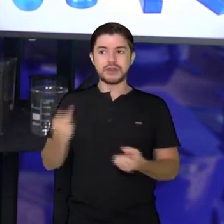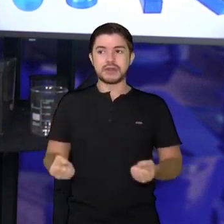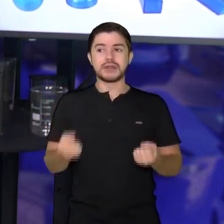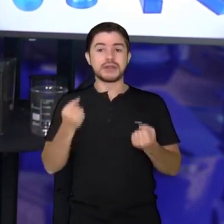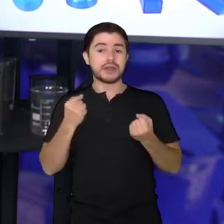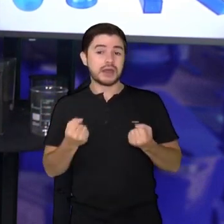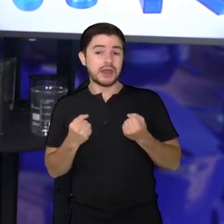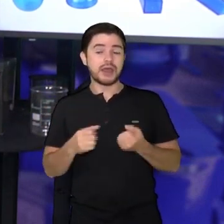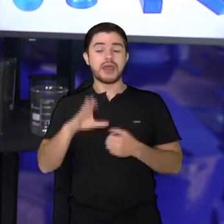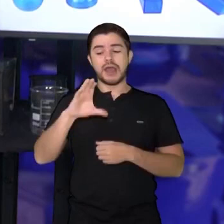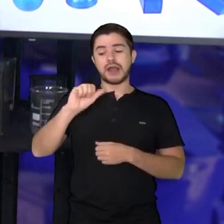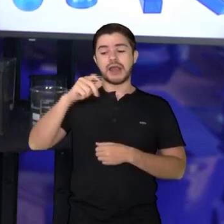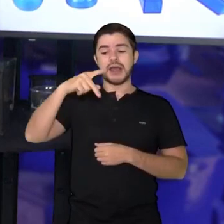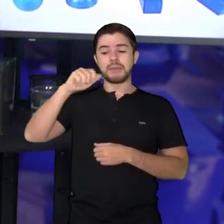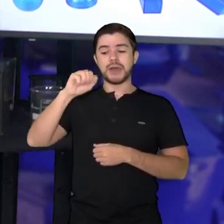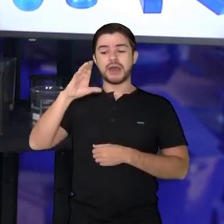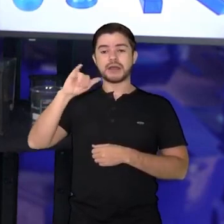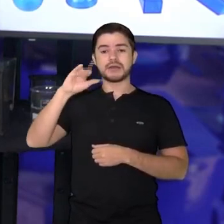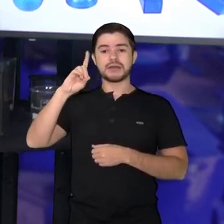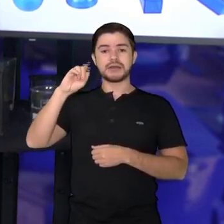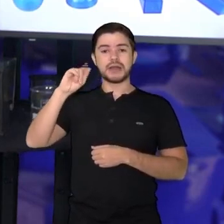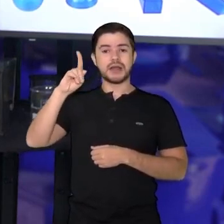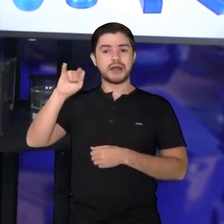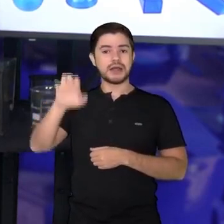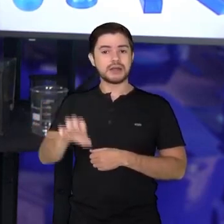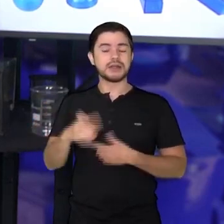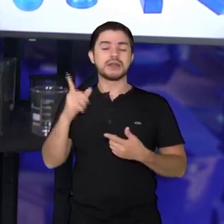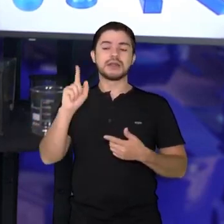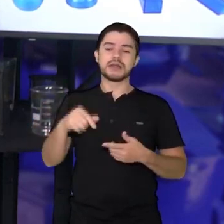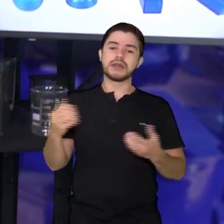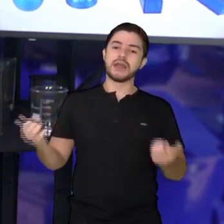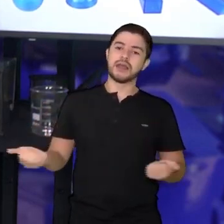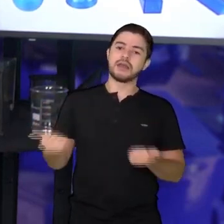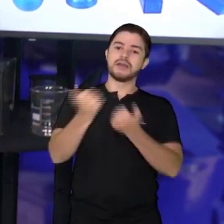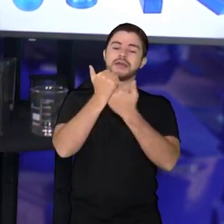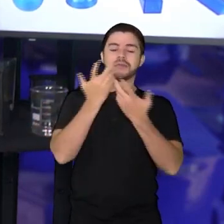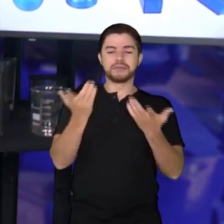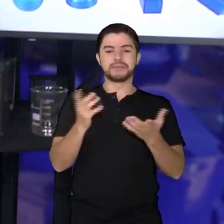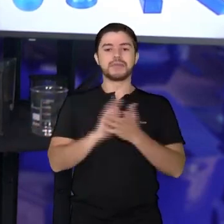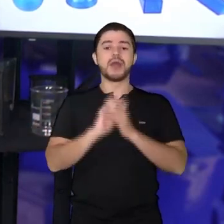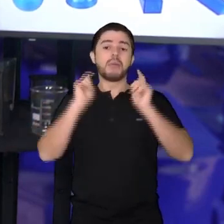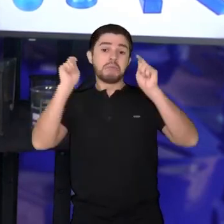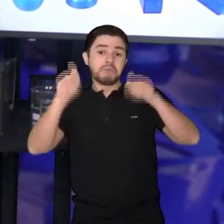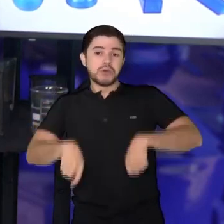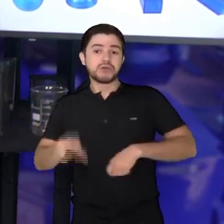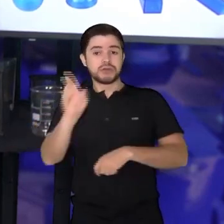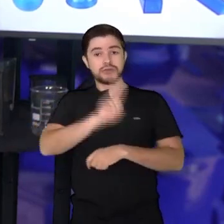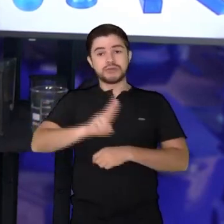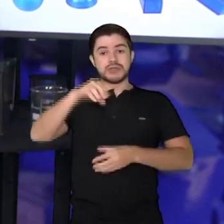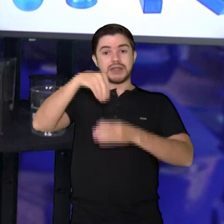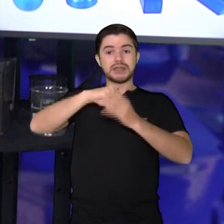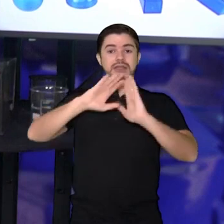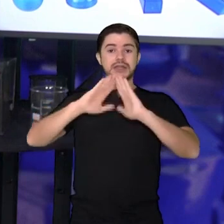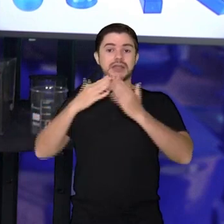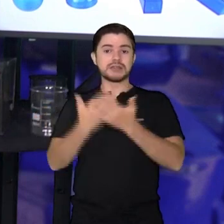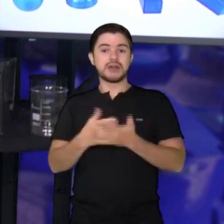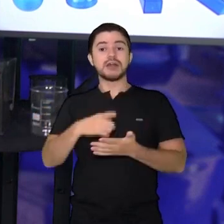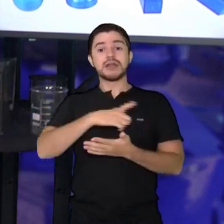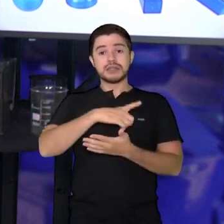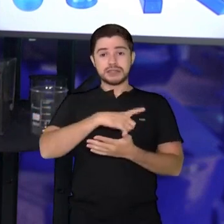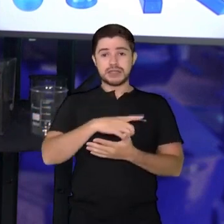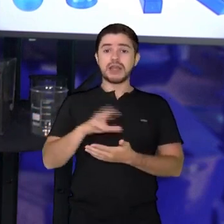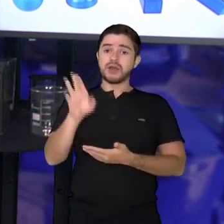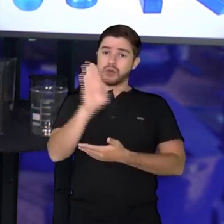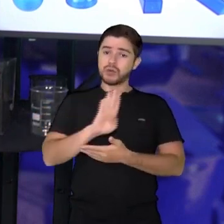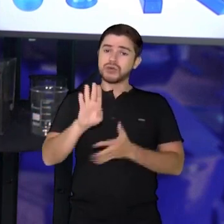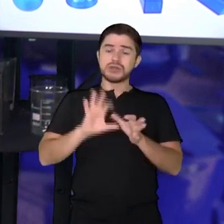um assunto além desse aqui para agregar no conteúdo. Então, a gente pode utilizar também na escola. Temos acesso a esse